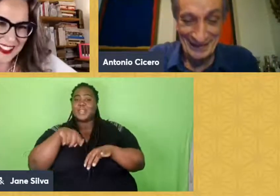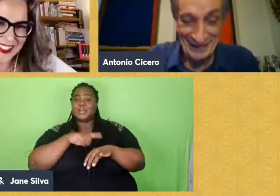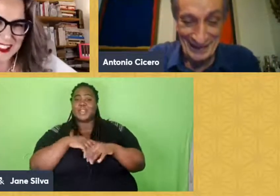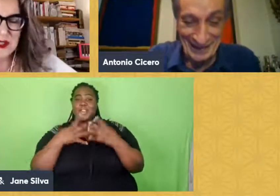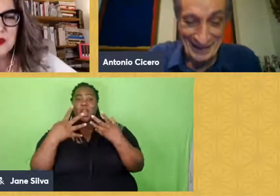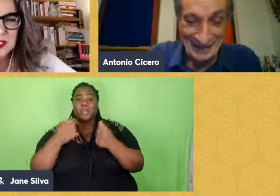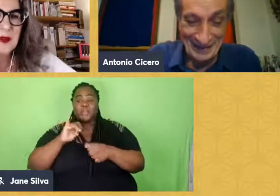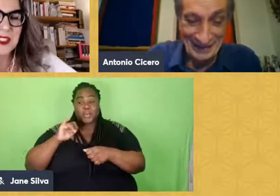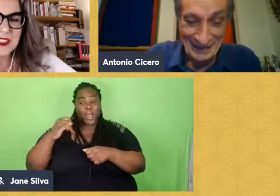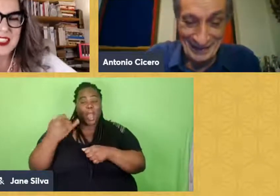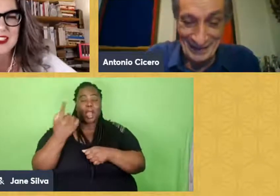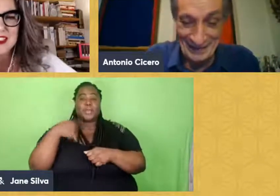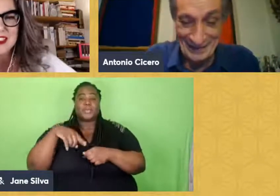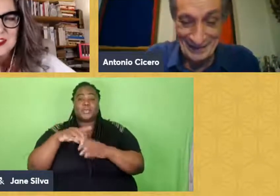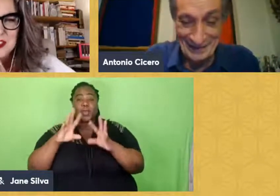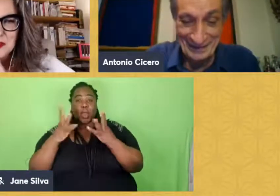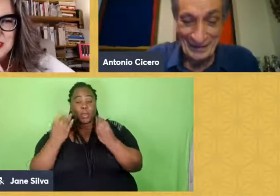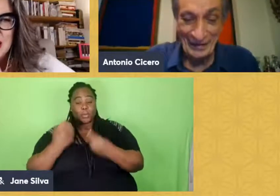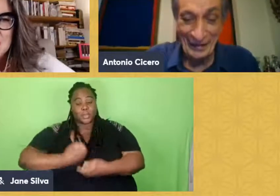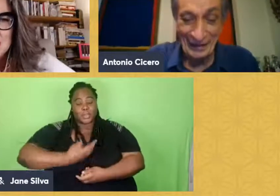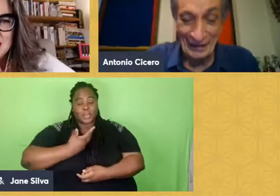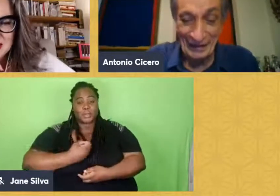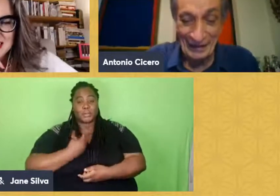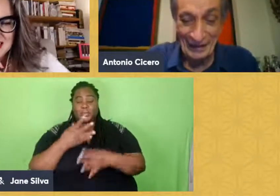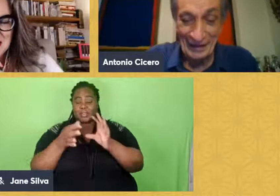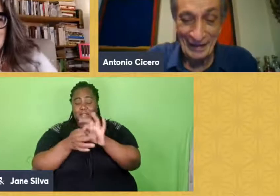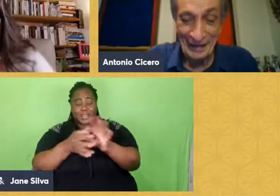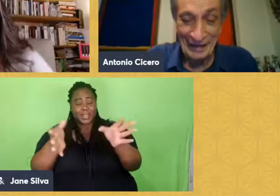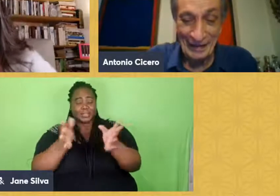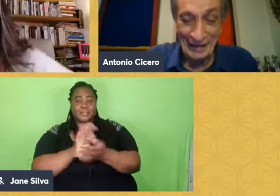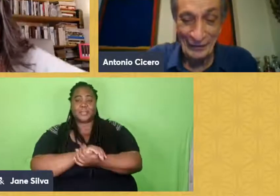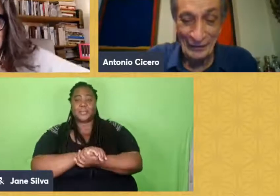deliciar aqui com muita poesia ainda. Fica à vontade. Olha,